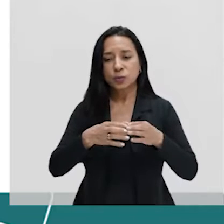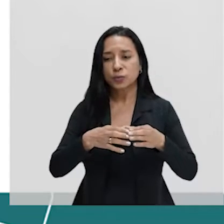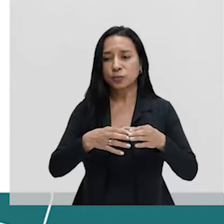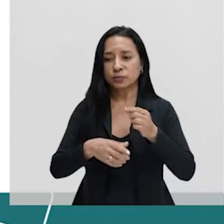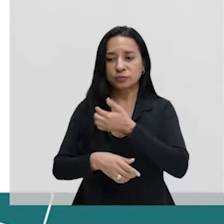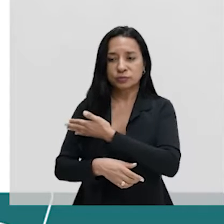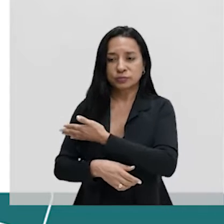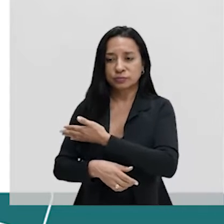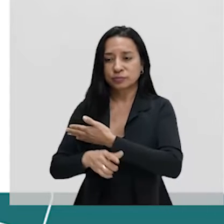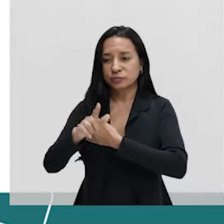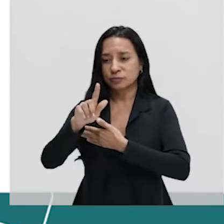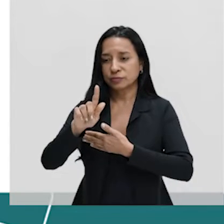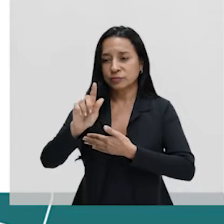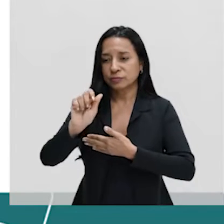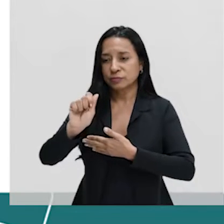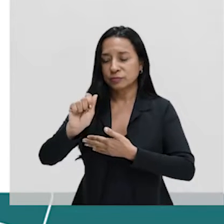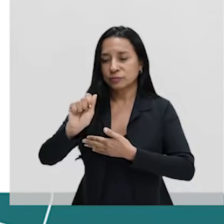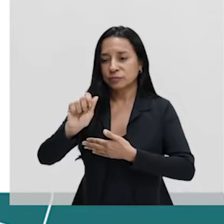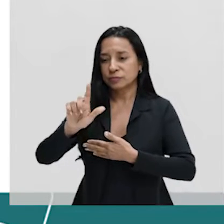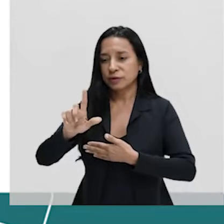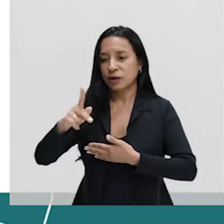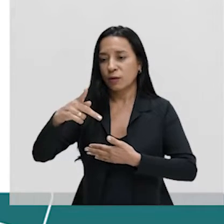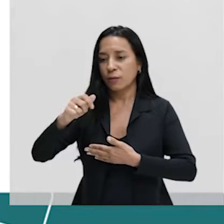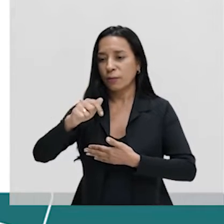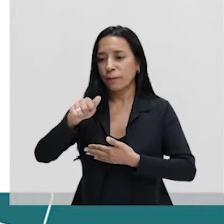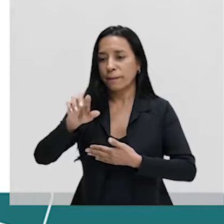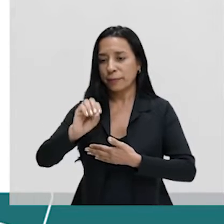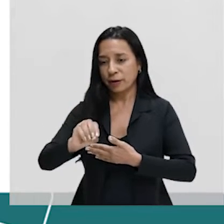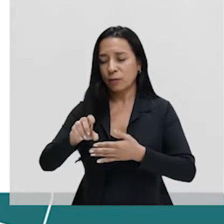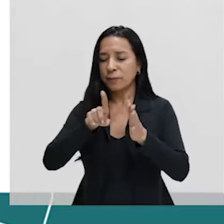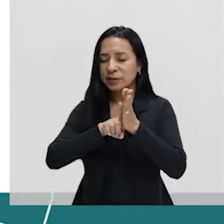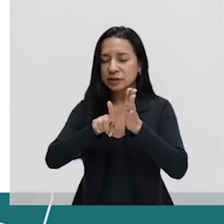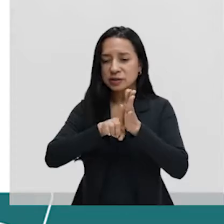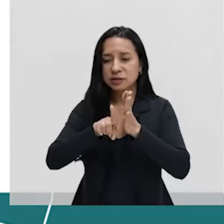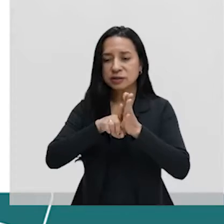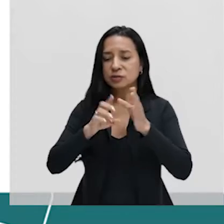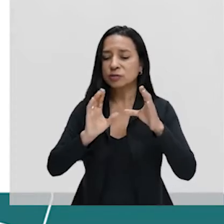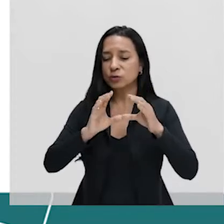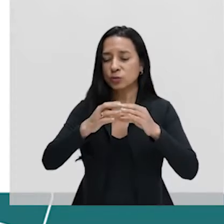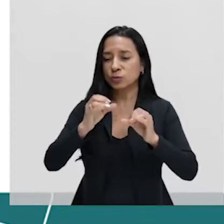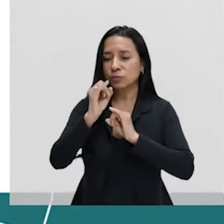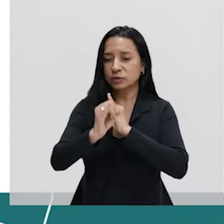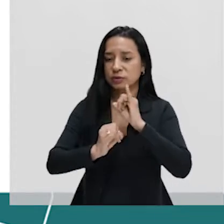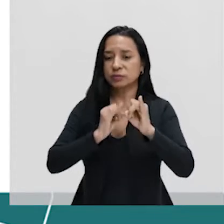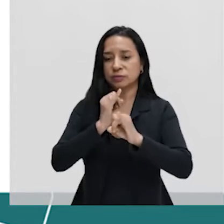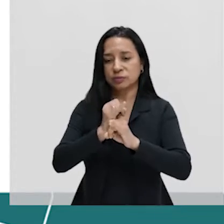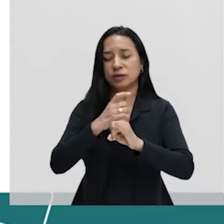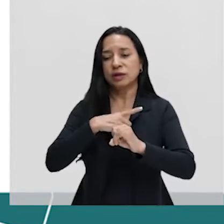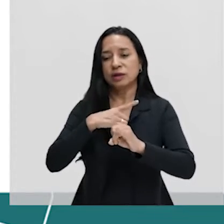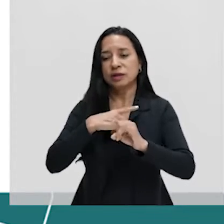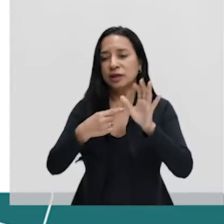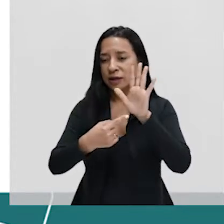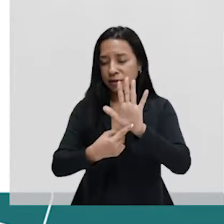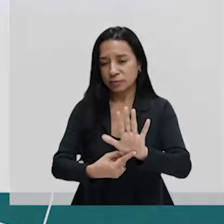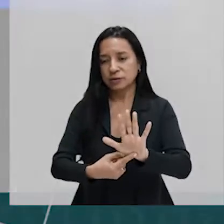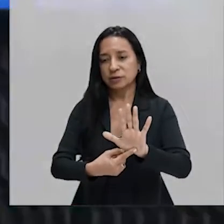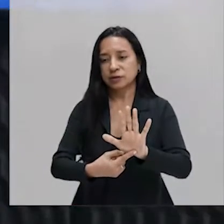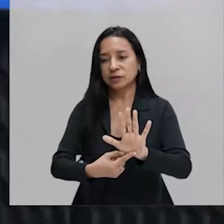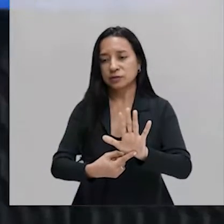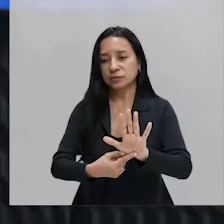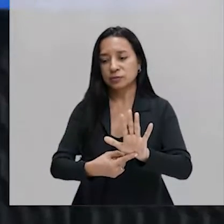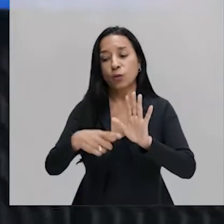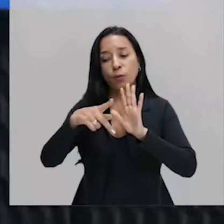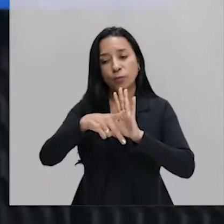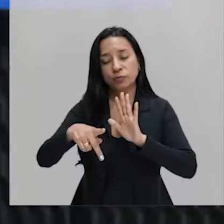Galpão. Pesquisem sobre esse grupo na internet, vale muito a pena. Você encontra espetáculos inteiros do Galpão. Eu já assisti